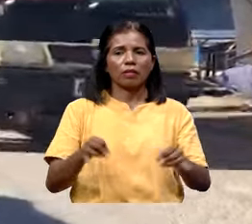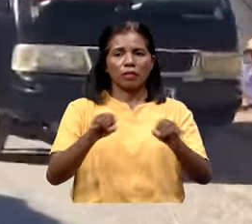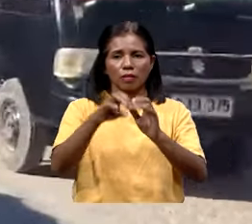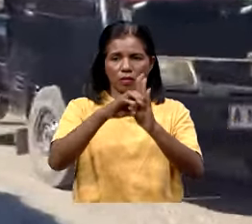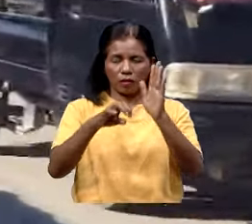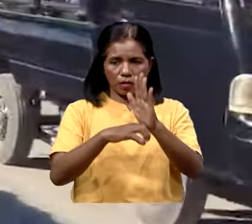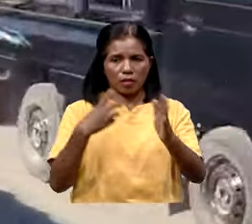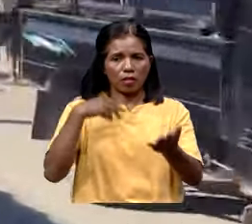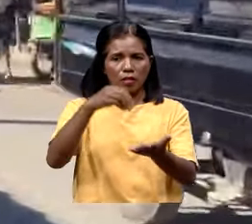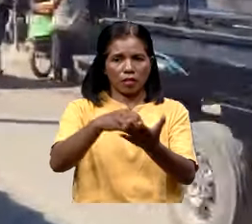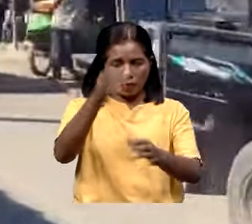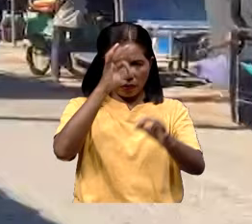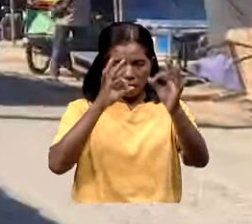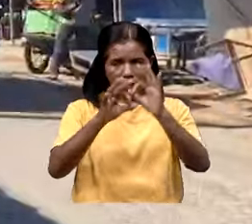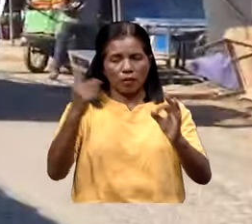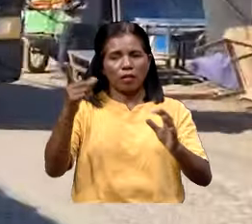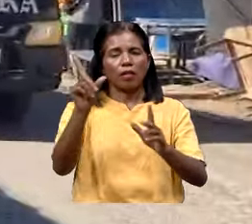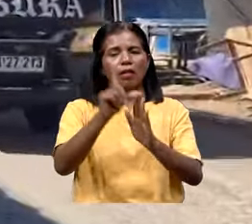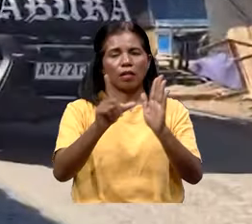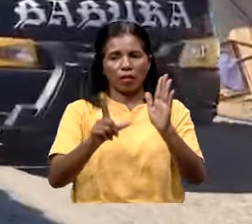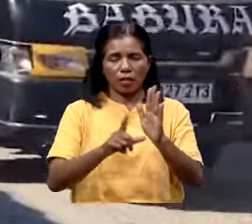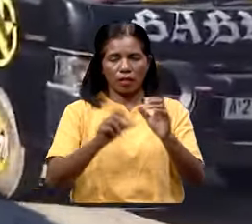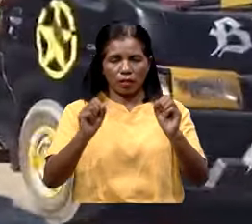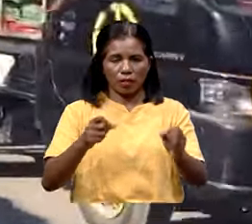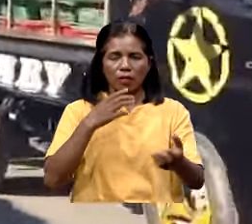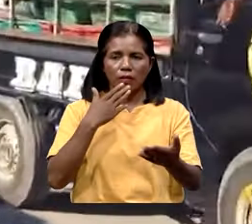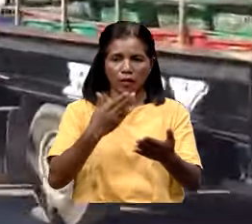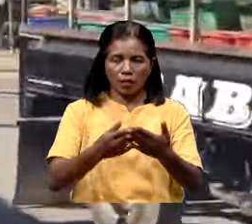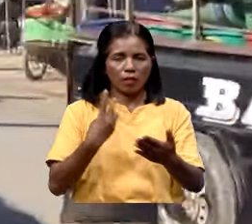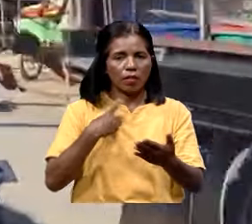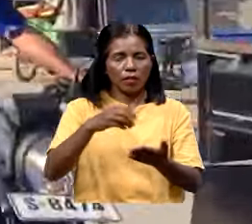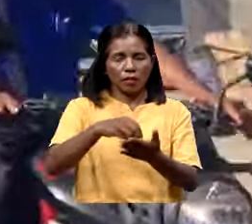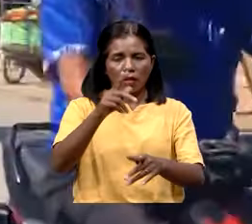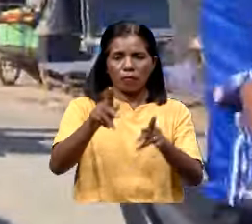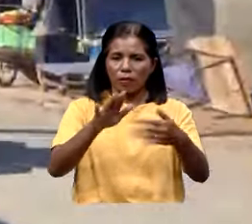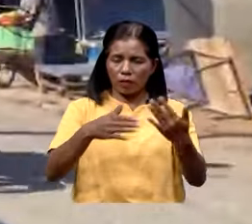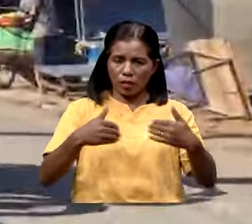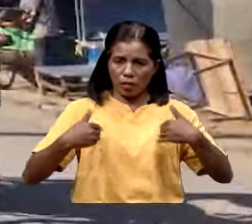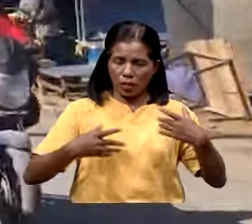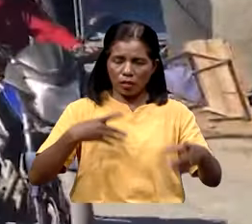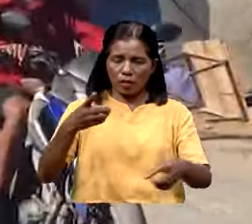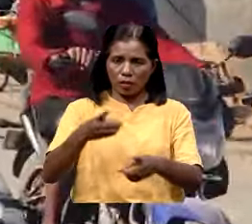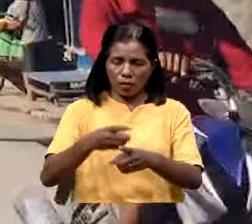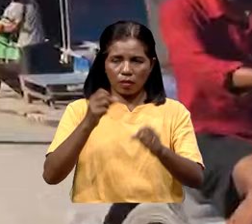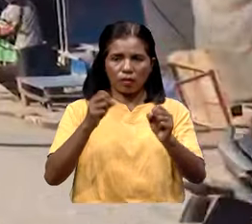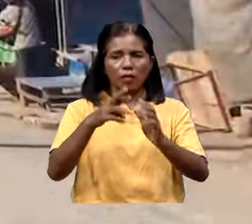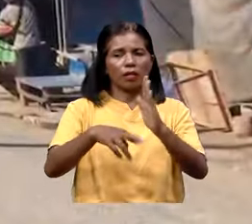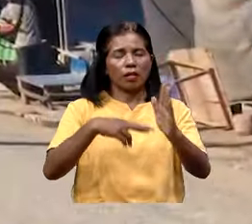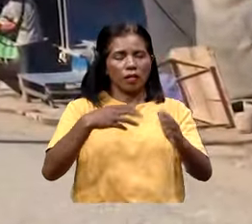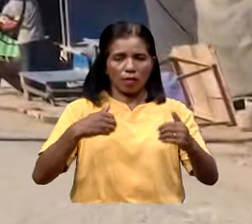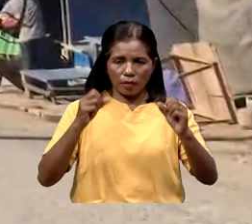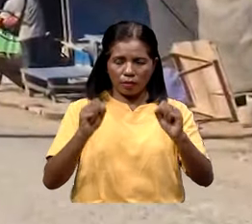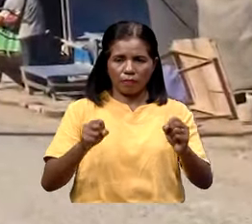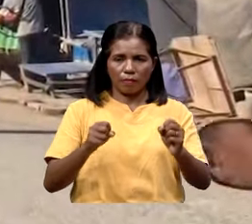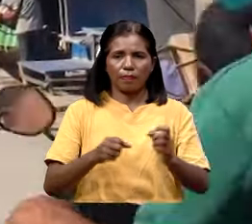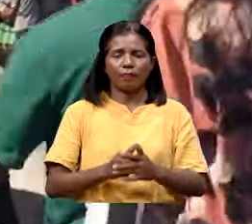ita garante na fati leine tem ni funciona ita garante kata em hotu tem ye direct par ber circula gozen ni direct par bel pan